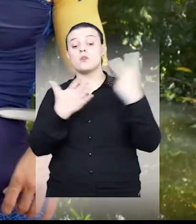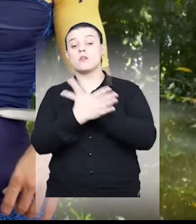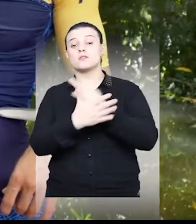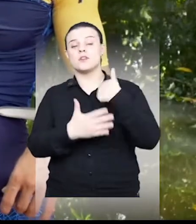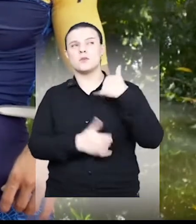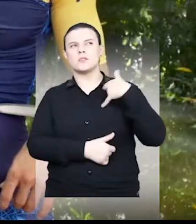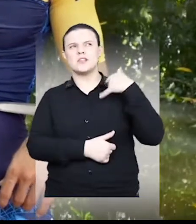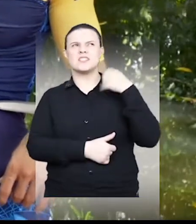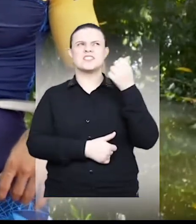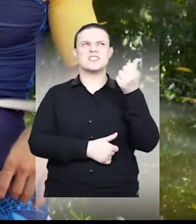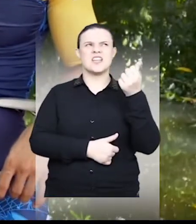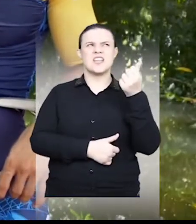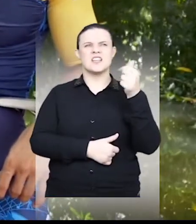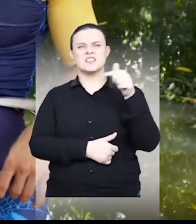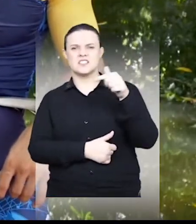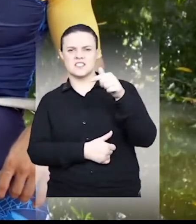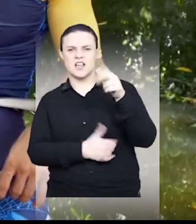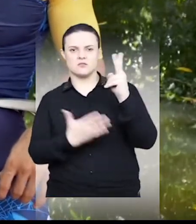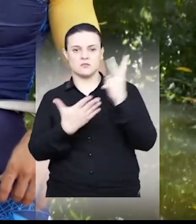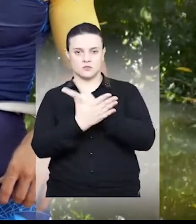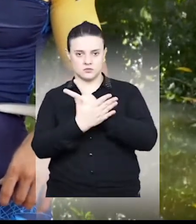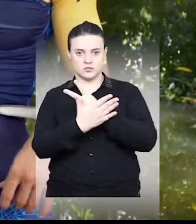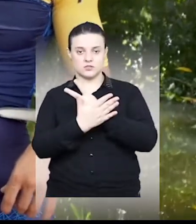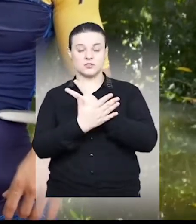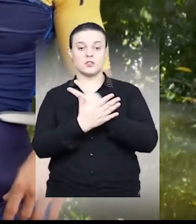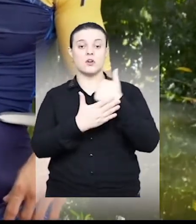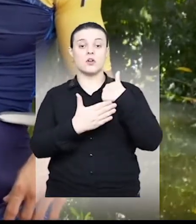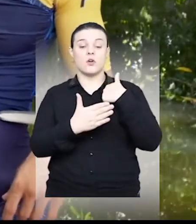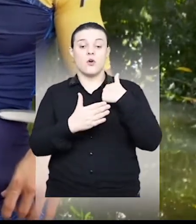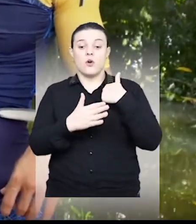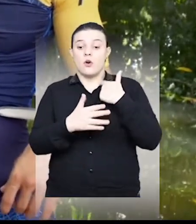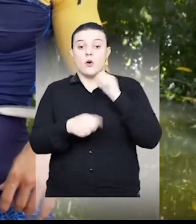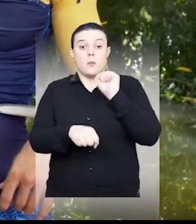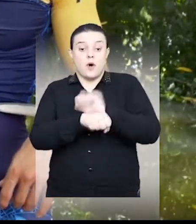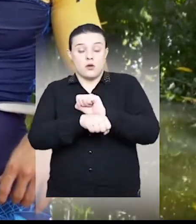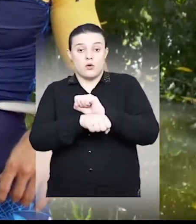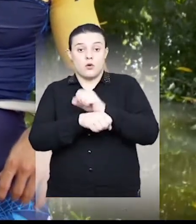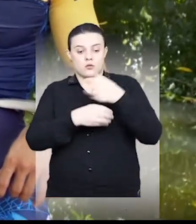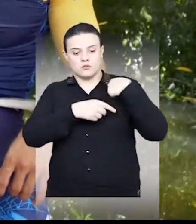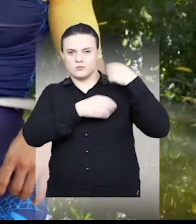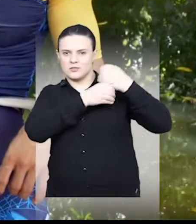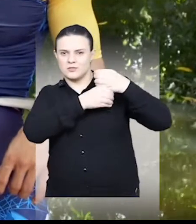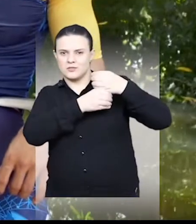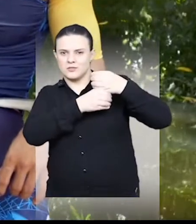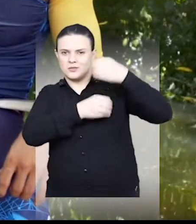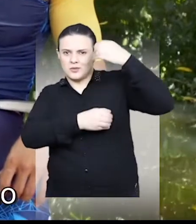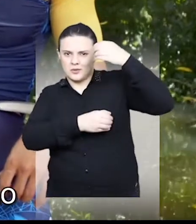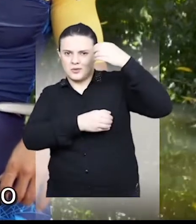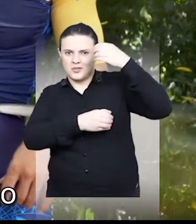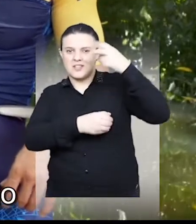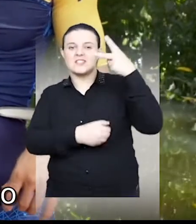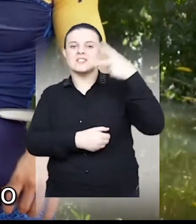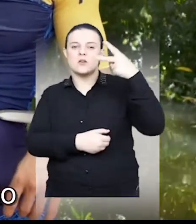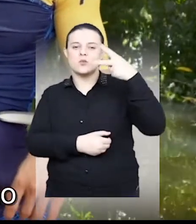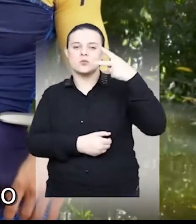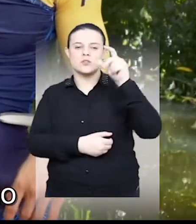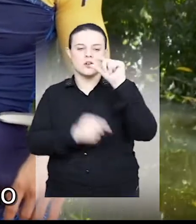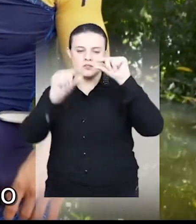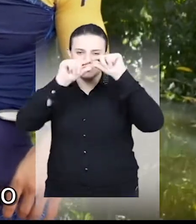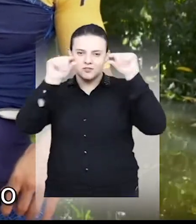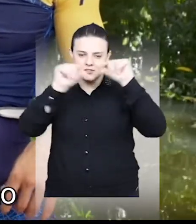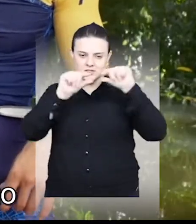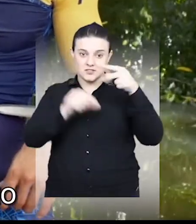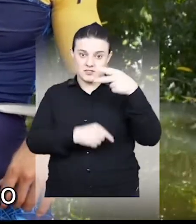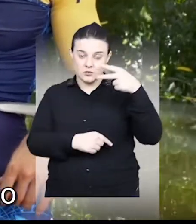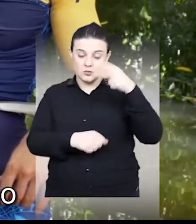aos 6 para 7 anos de idade. Eu tive uma paralisia na segunda vértebra da coluna, que atrapalhou a